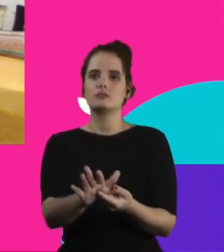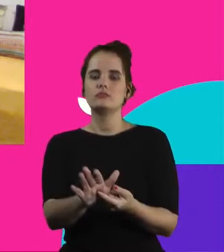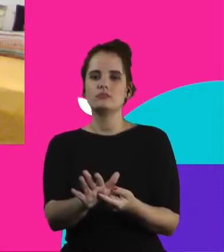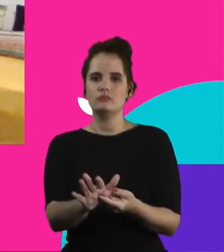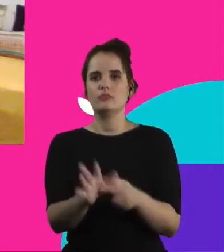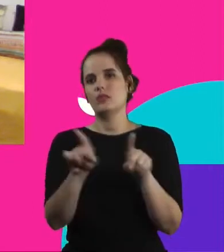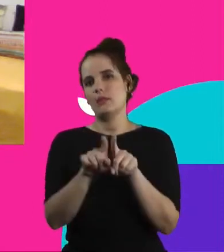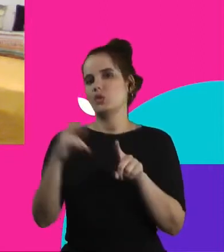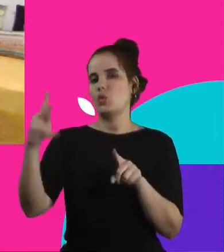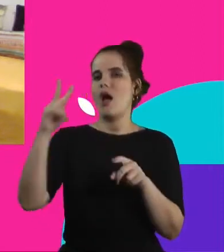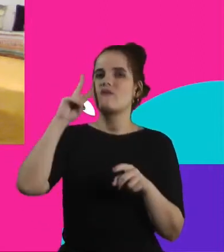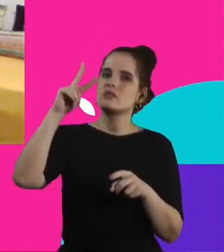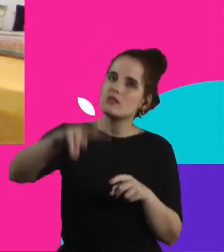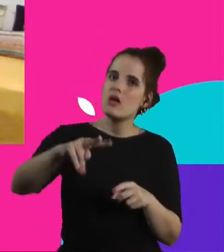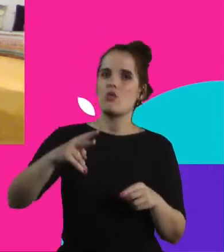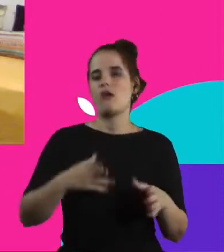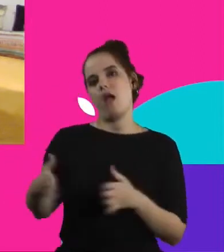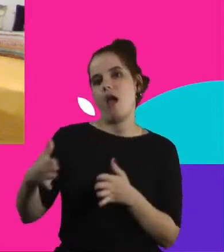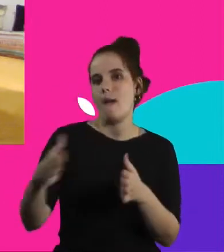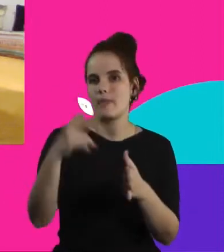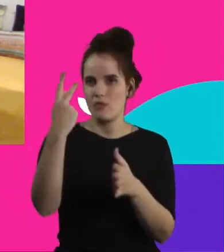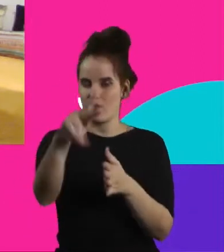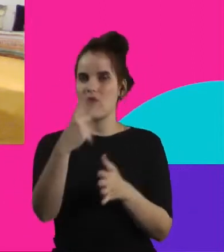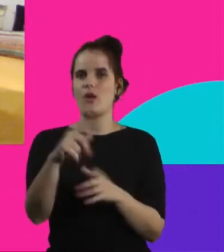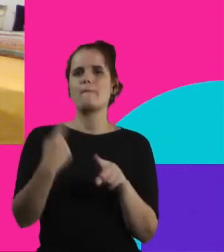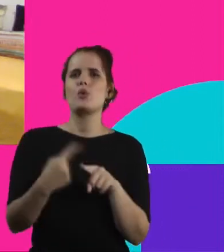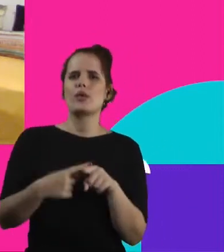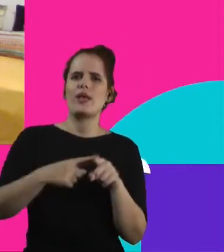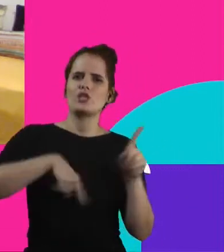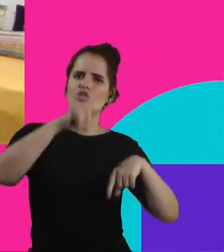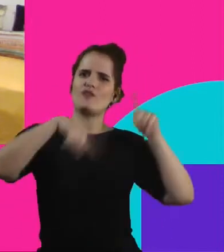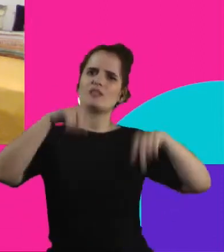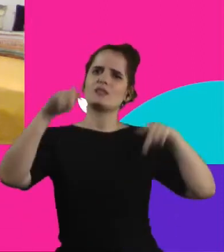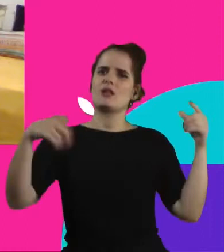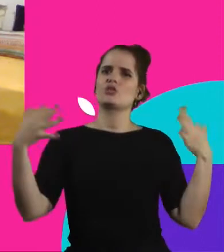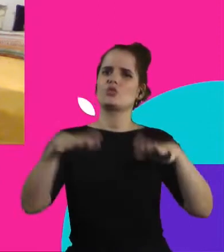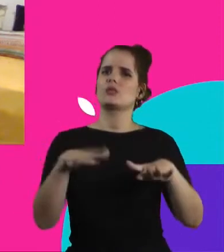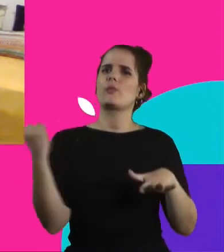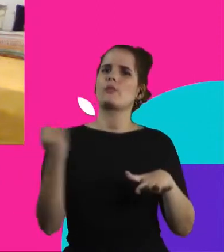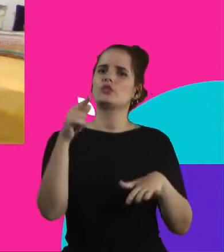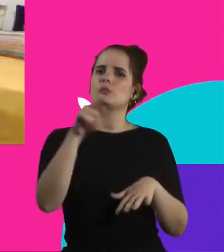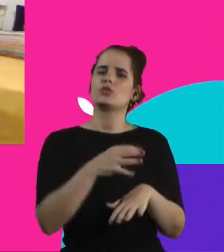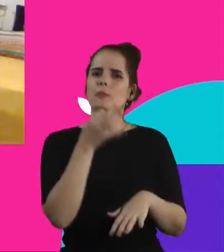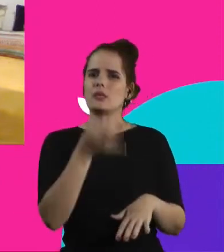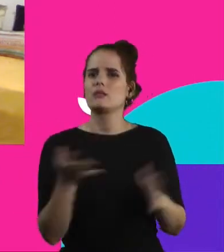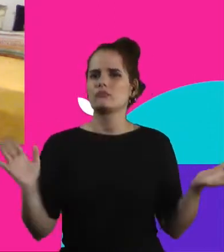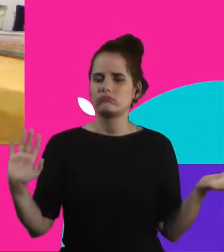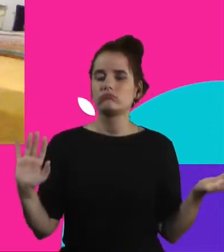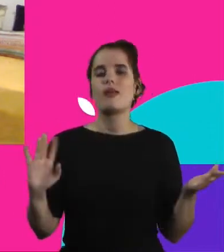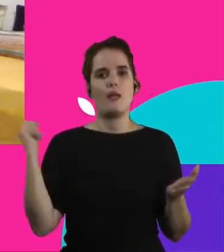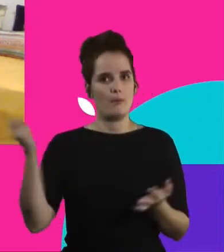suas perspectivas, da sua trajetória, né? Por que diversidade e inclusão importa para vocês? Eu acho que é super legal a